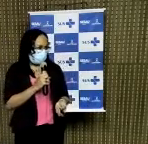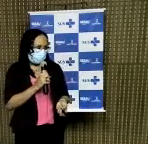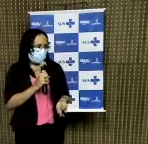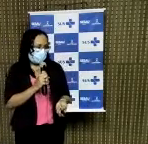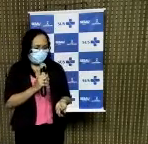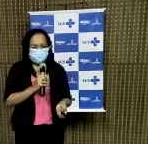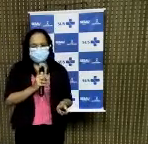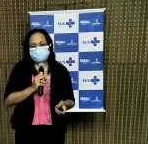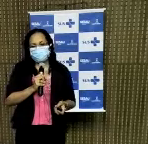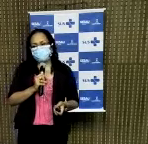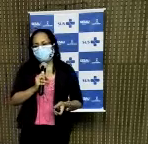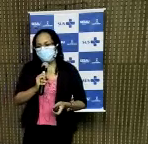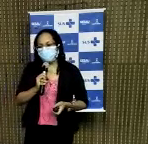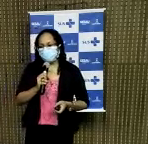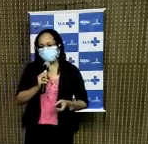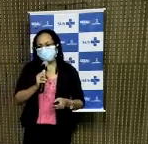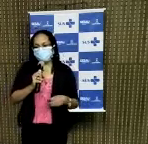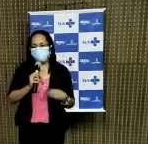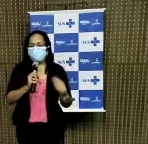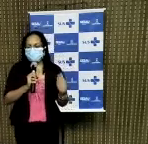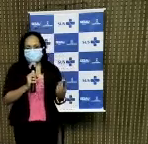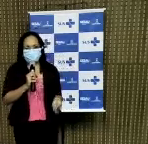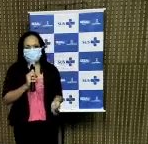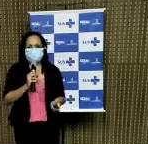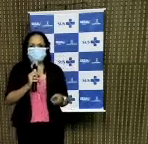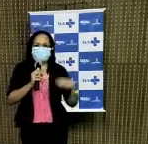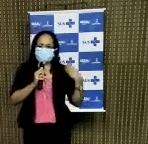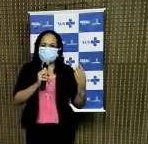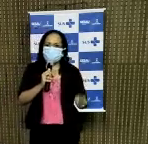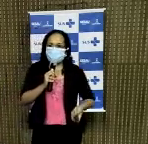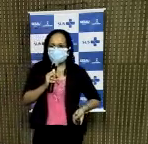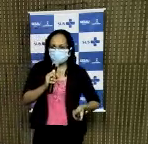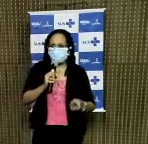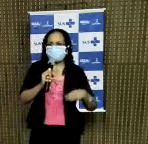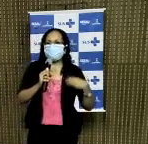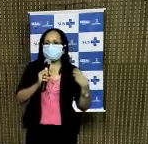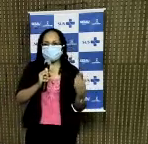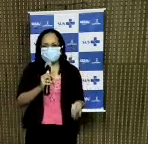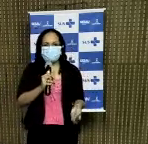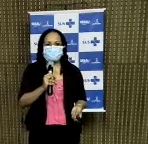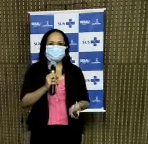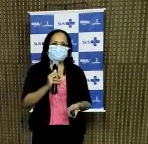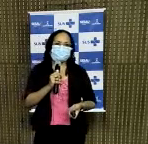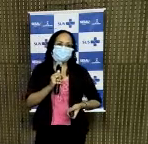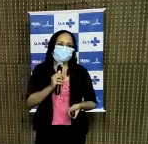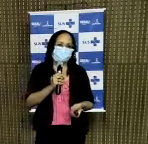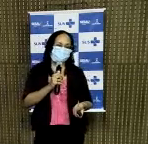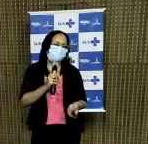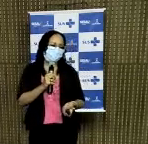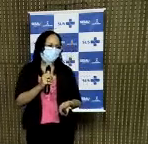visitas domiciliares, né? Então, como a Ariadne falou, está um pouco batido dizer, né, a questão